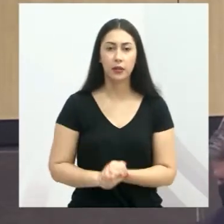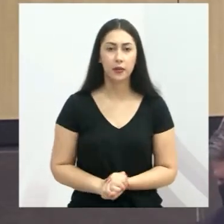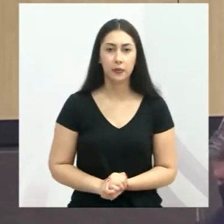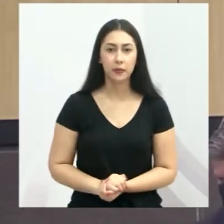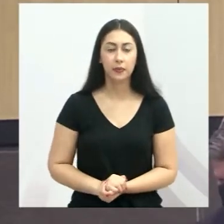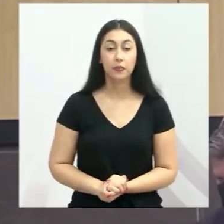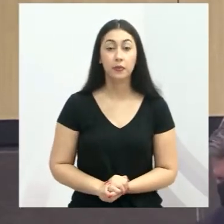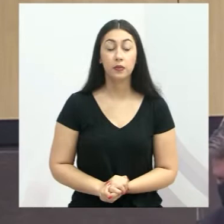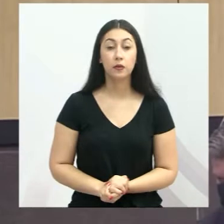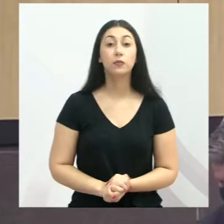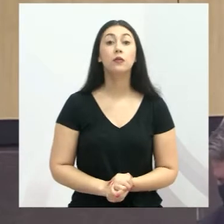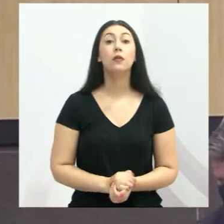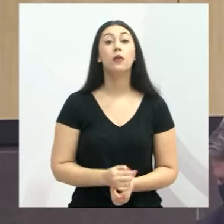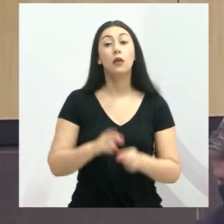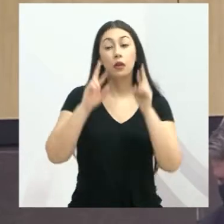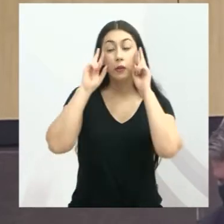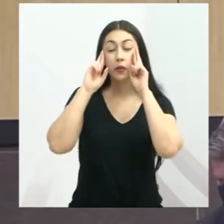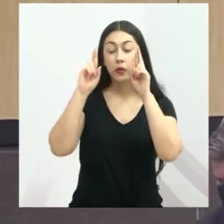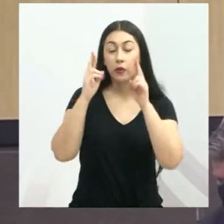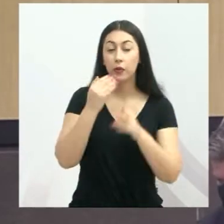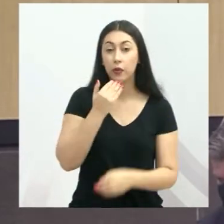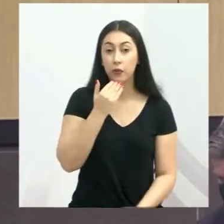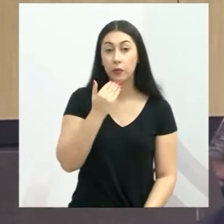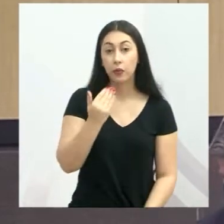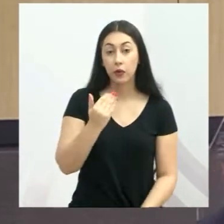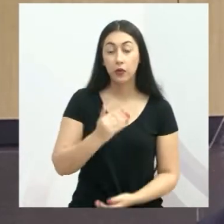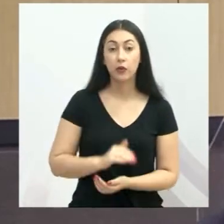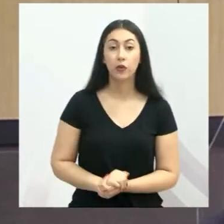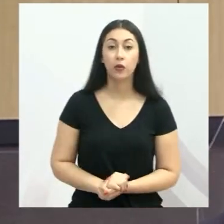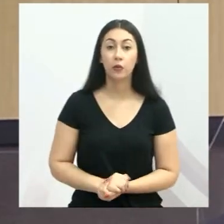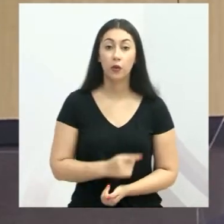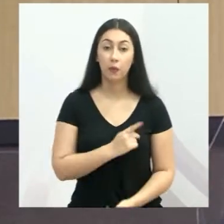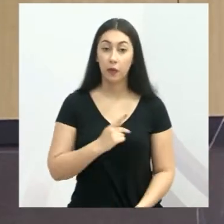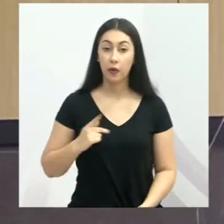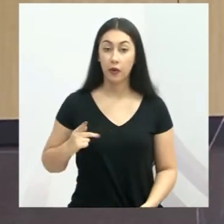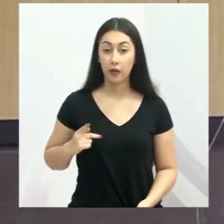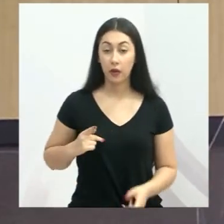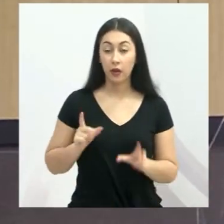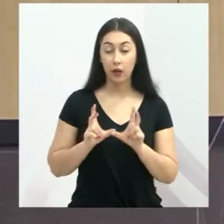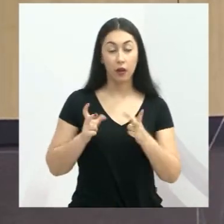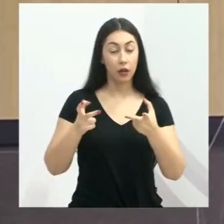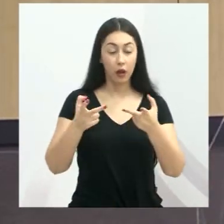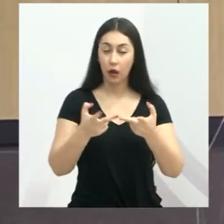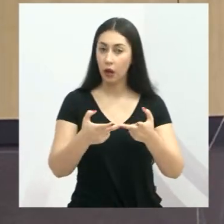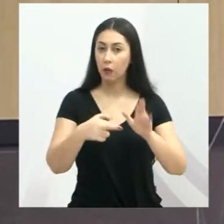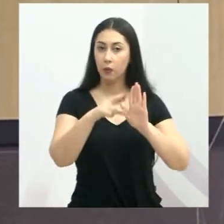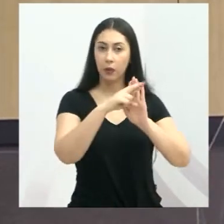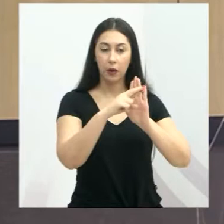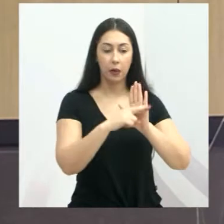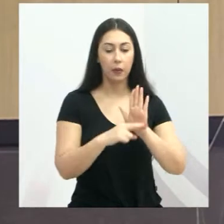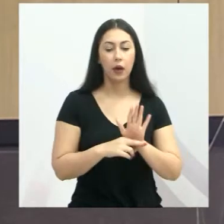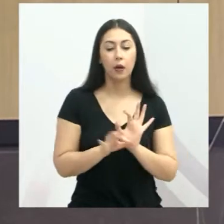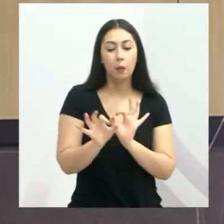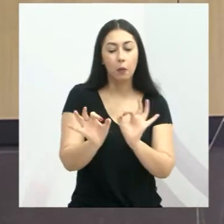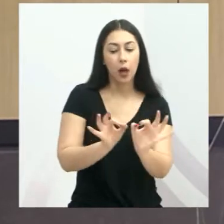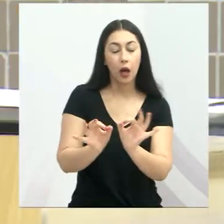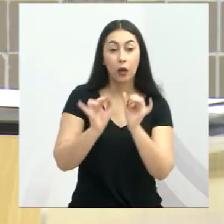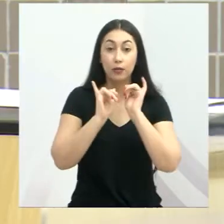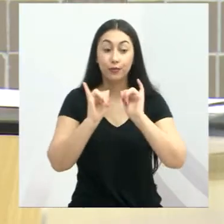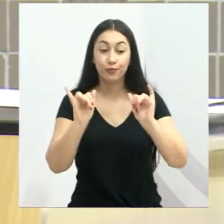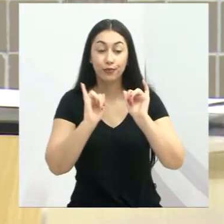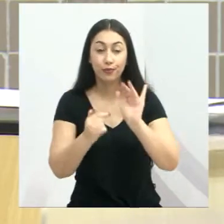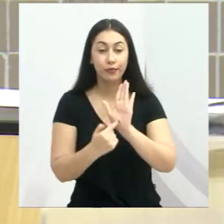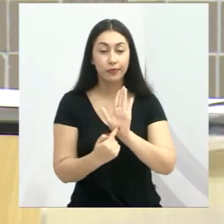Feito esse registro, respeitosamente requeremos a presença dessa Casa que sejam adotadas as providências habituais para a divulgação da